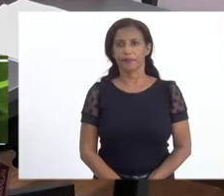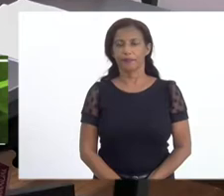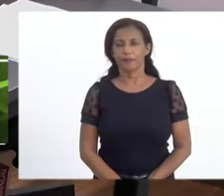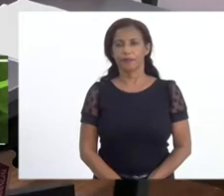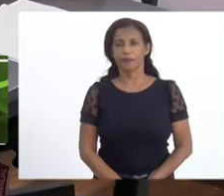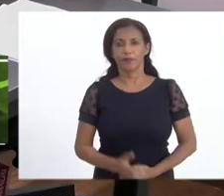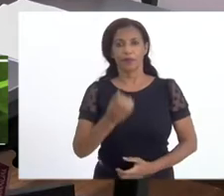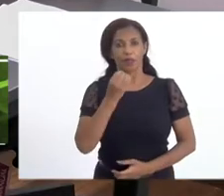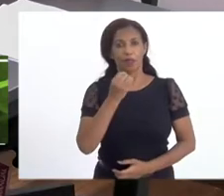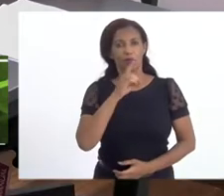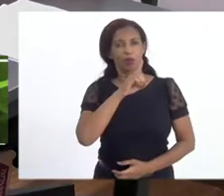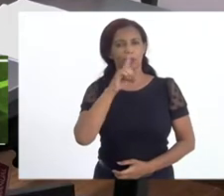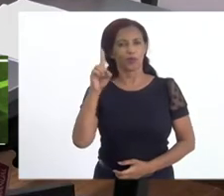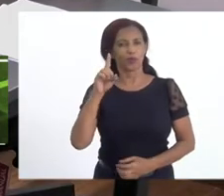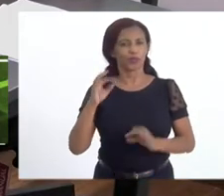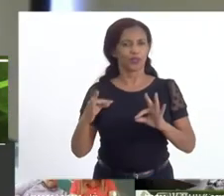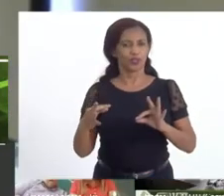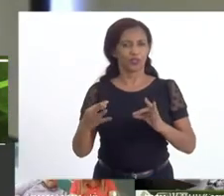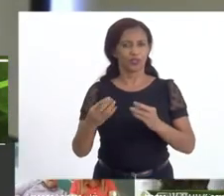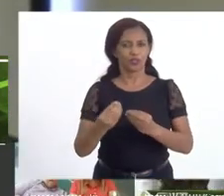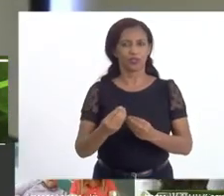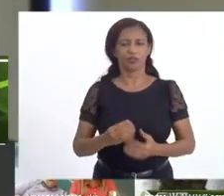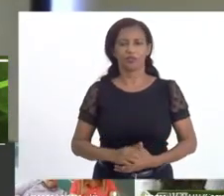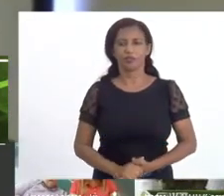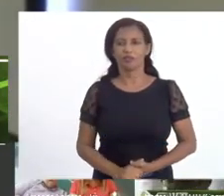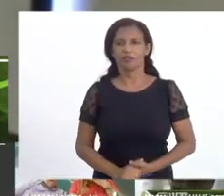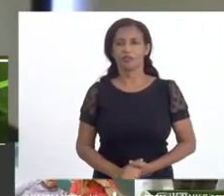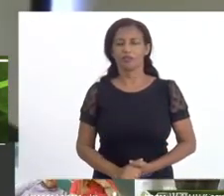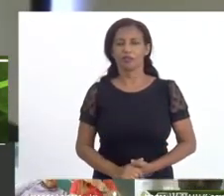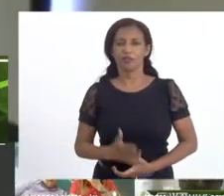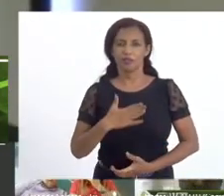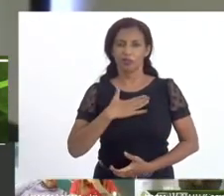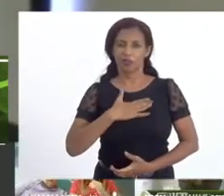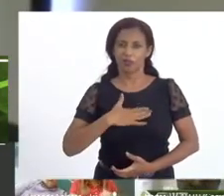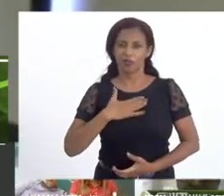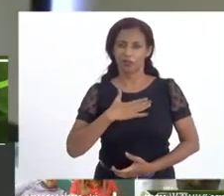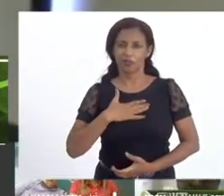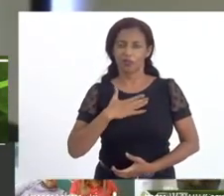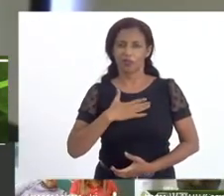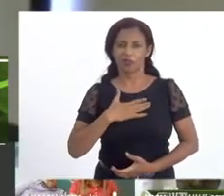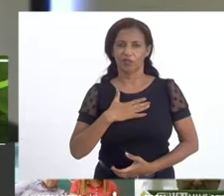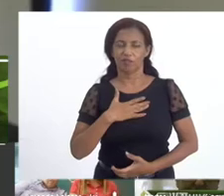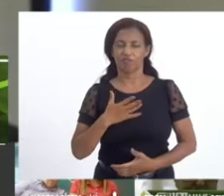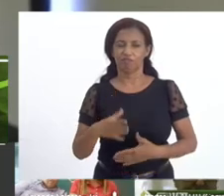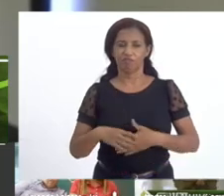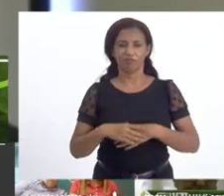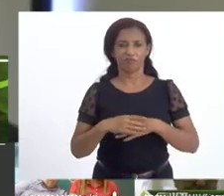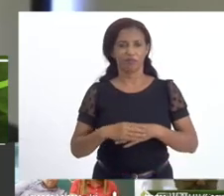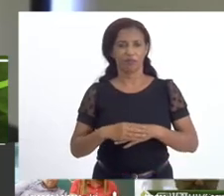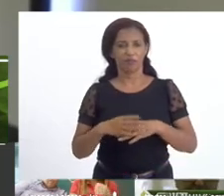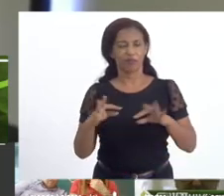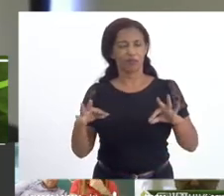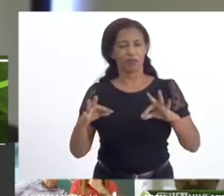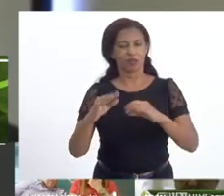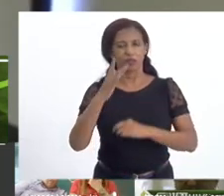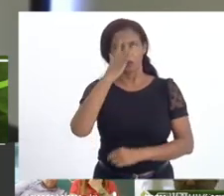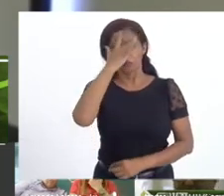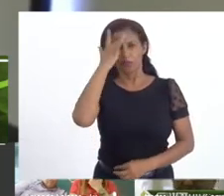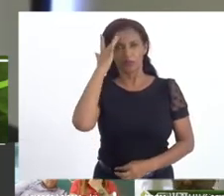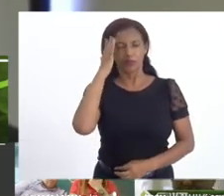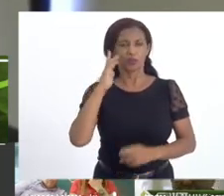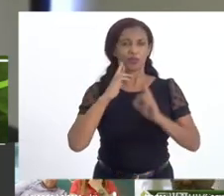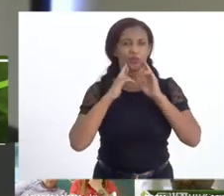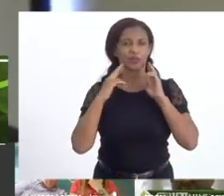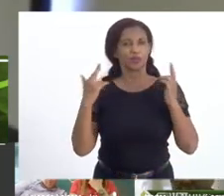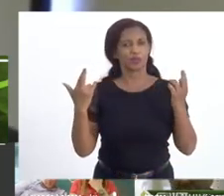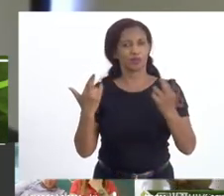Muito bom dia a todos. Gostaria de saudar todos os aqui, todas as pessoas que estão aqui na